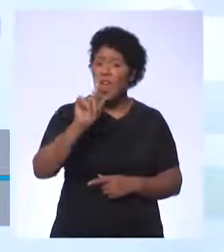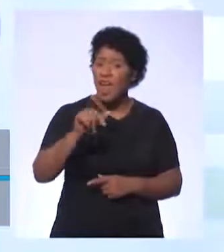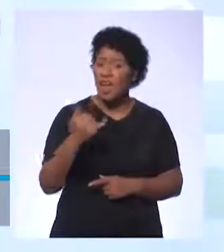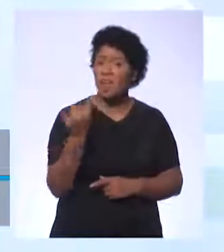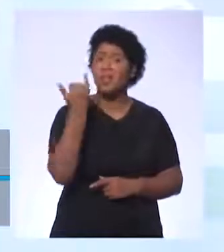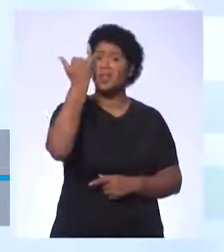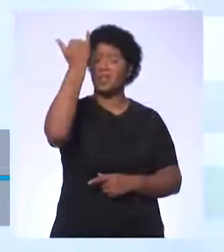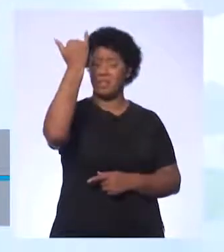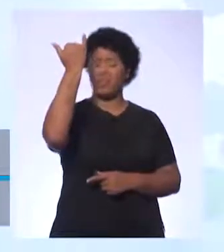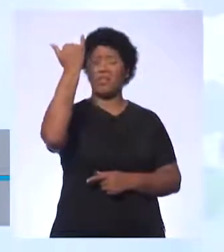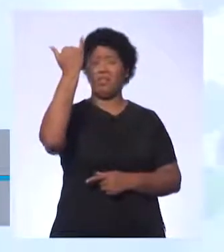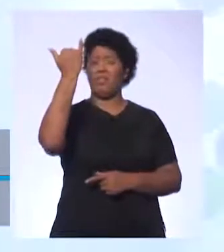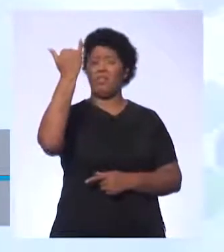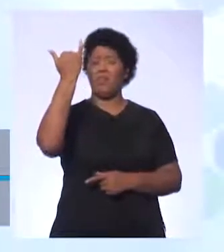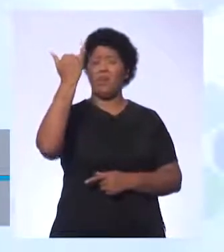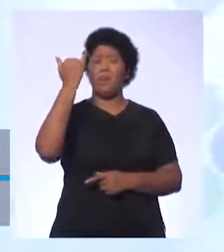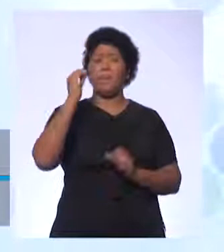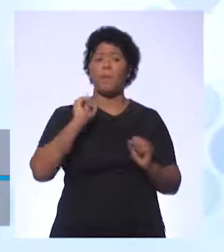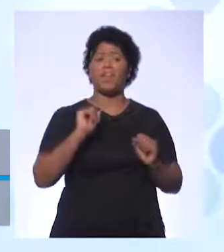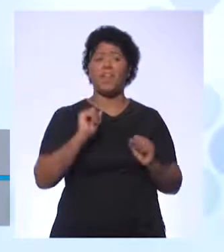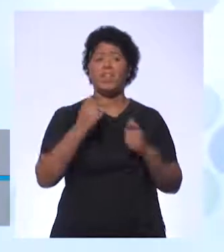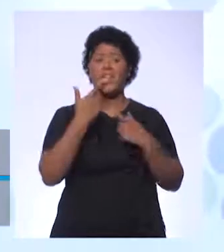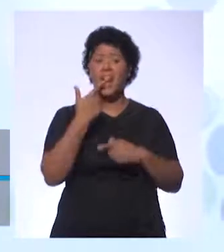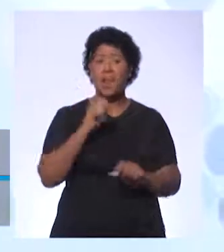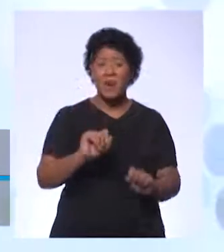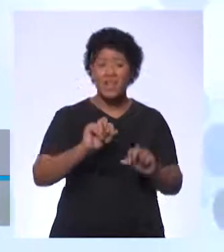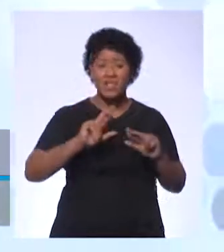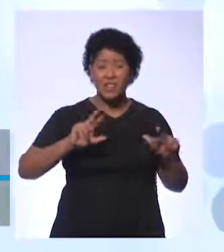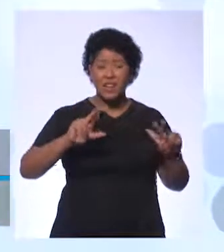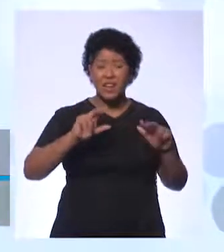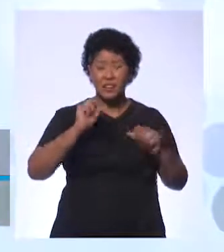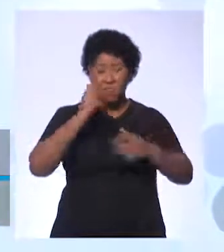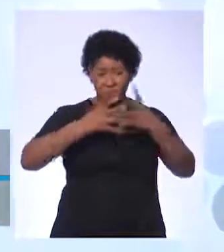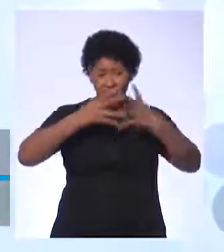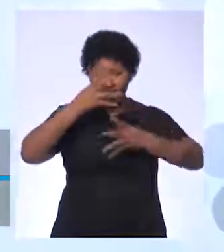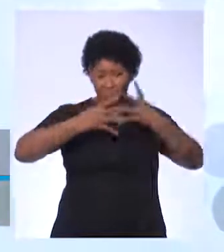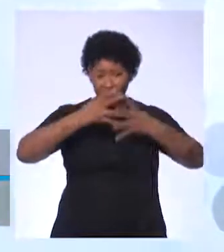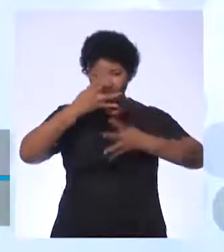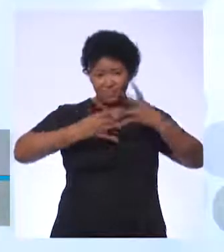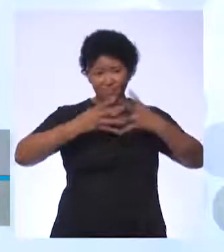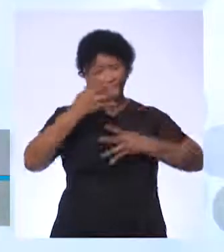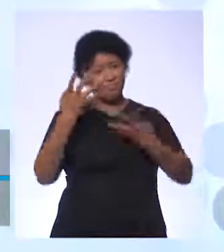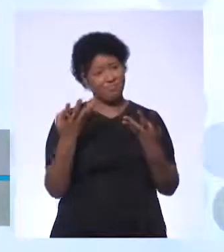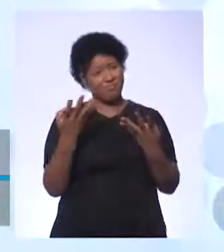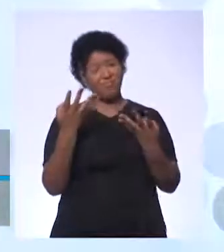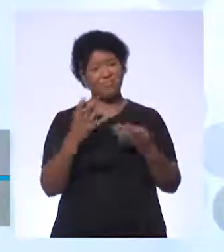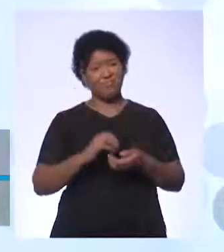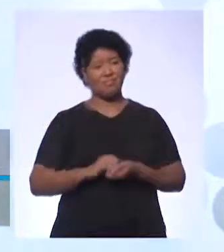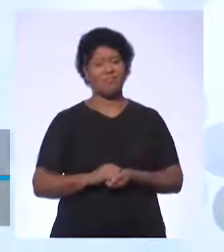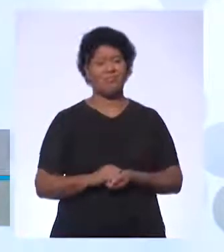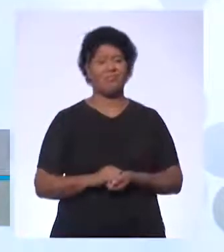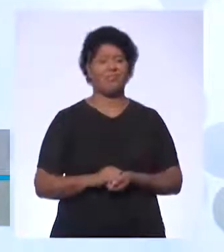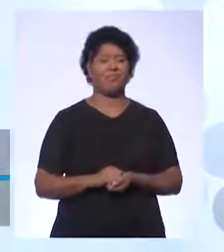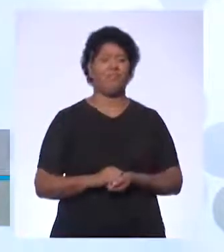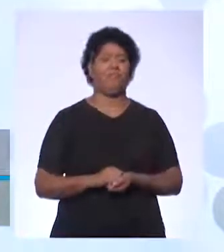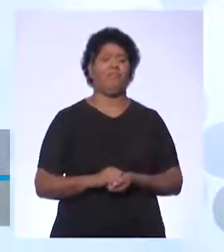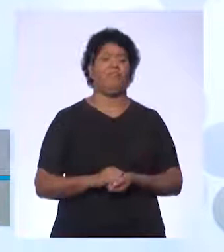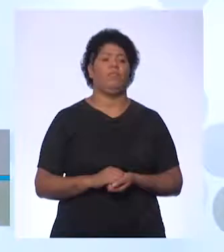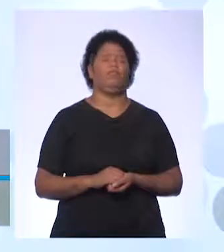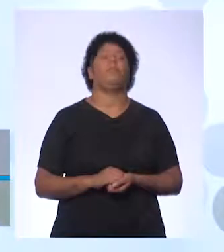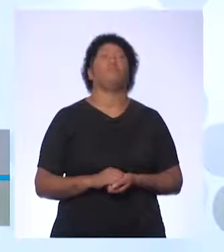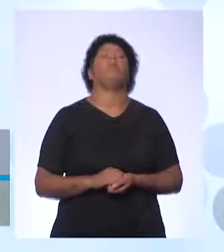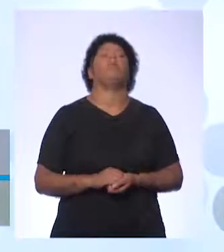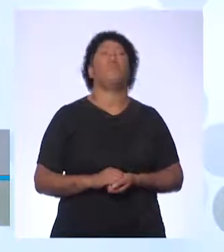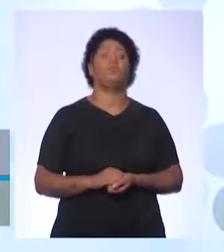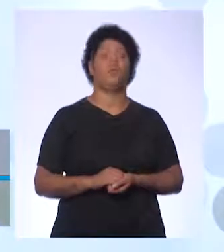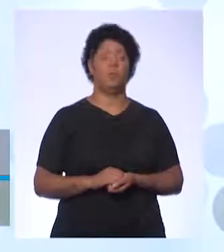mesmo a linguagem, como a pessoa fala, um jovem falando de uma maneira muito arcaica, ou arcaica em si já é a ideia, né, de